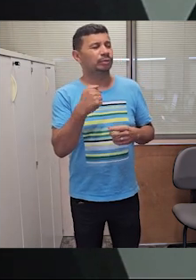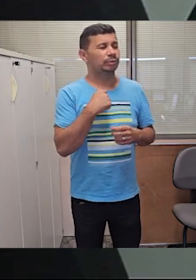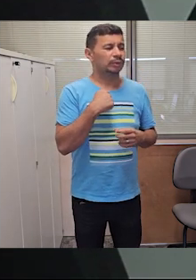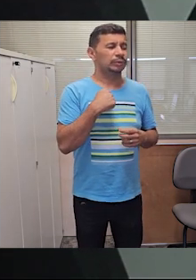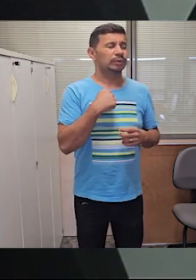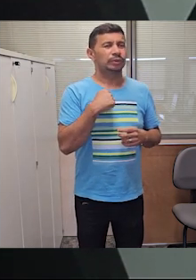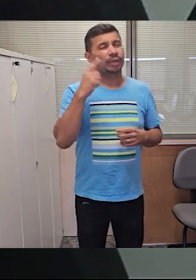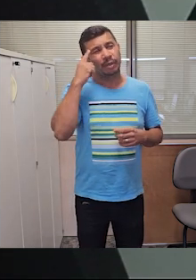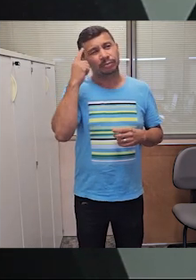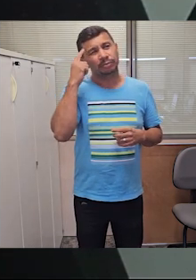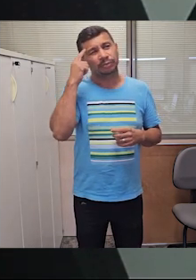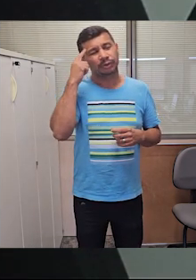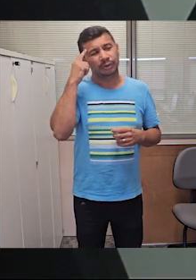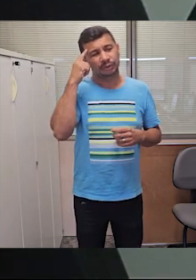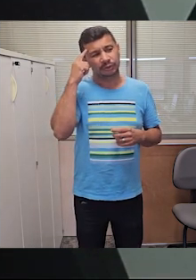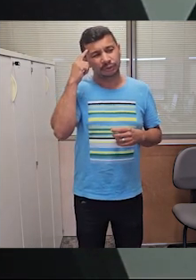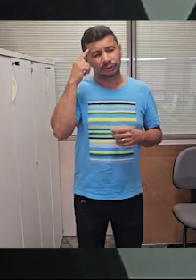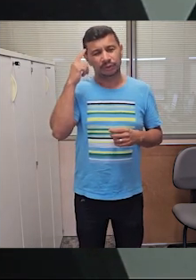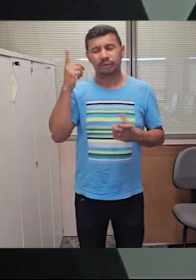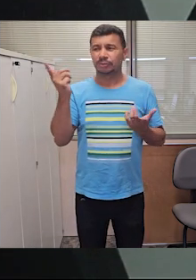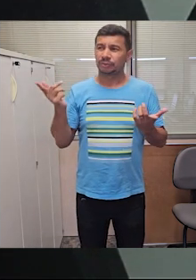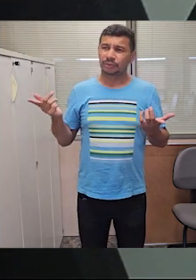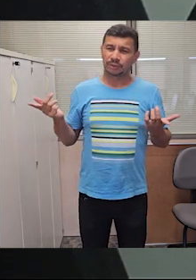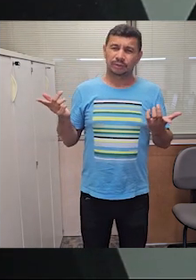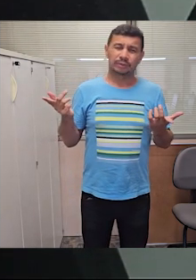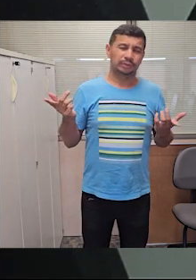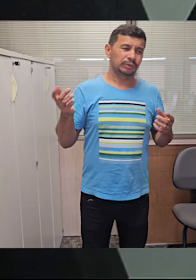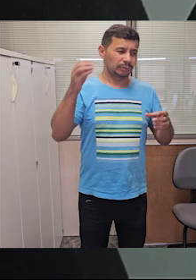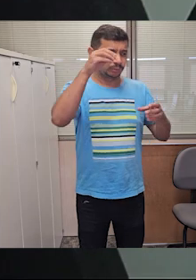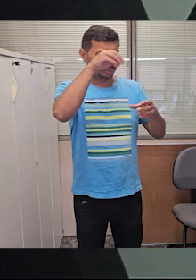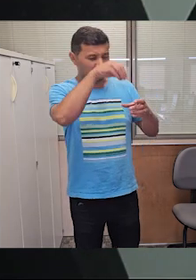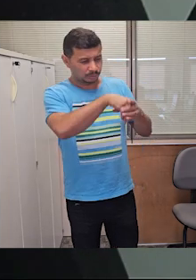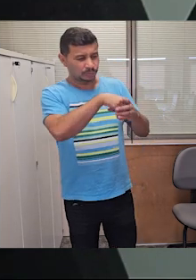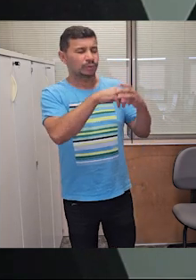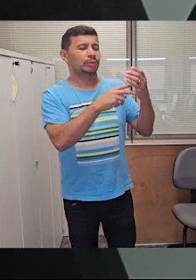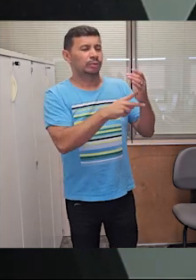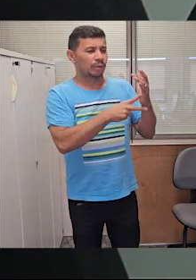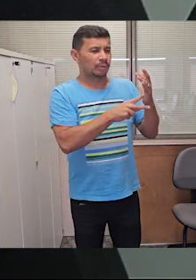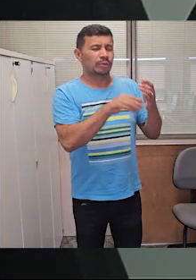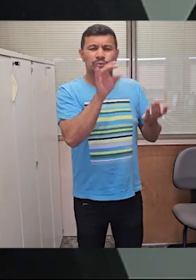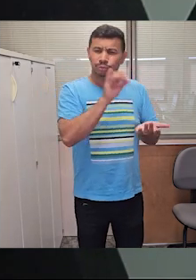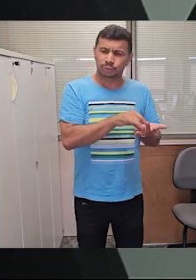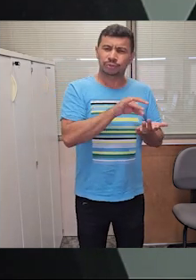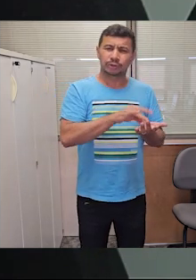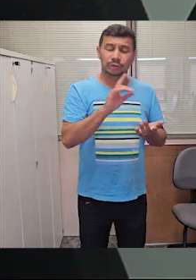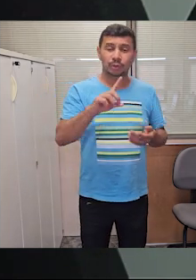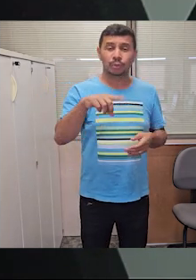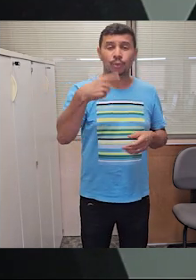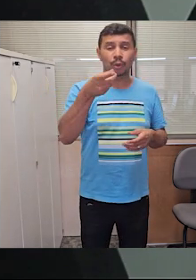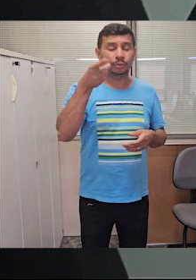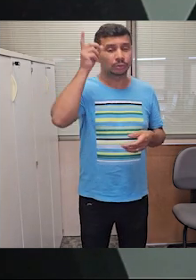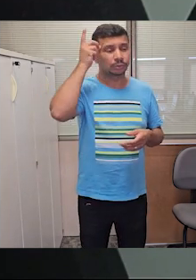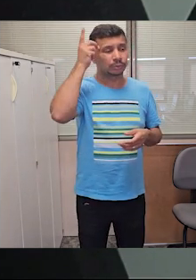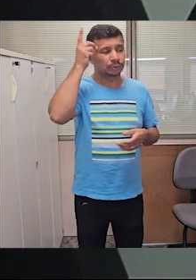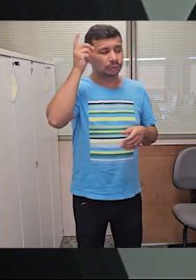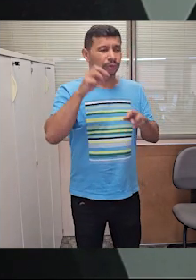a gente decidiu que, sendo efetivada a ocupação do sindicato, no dia